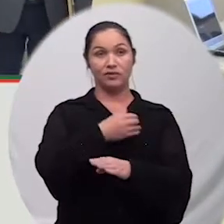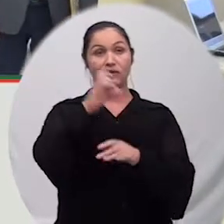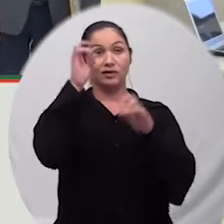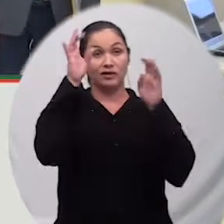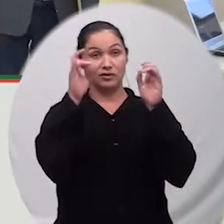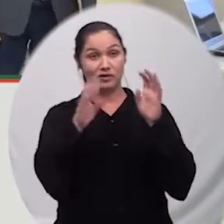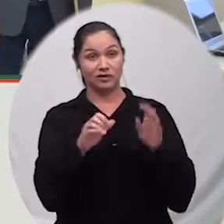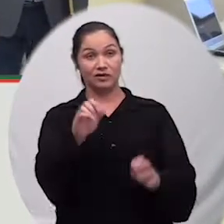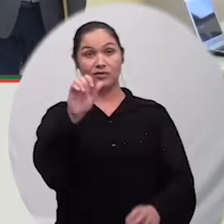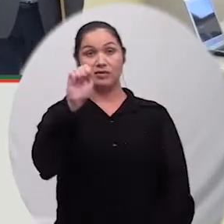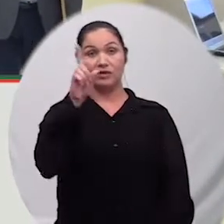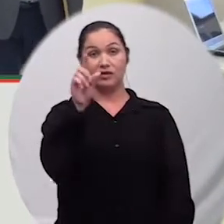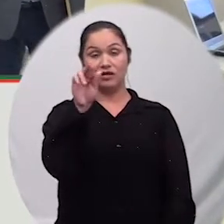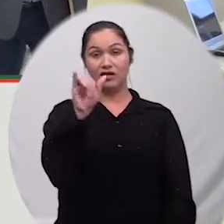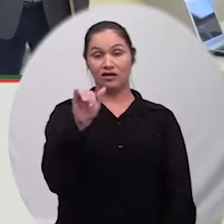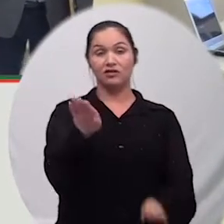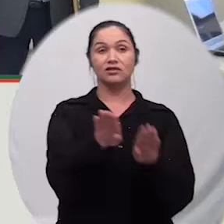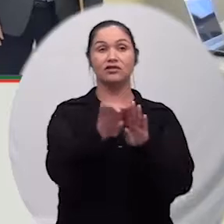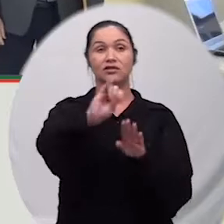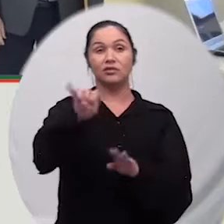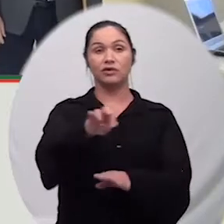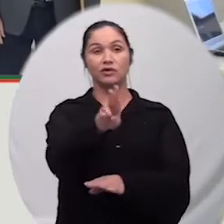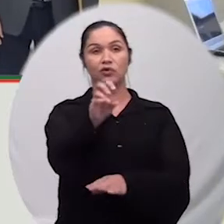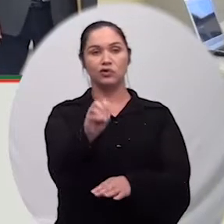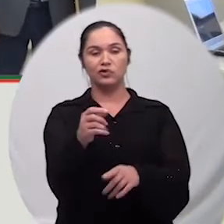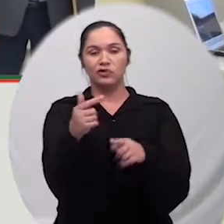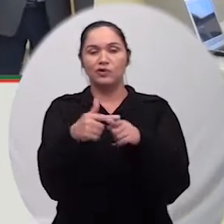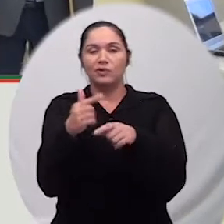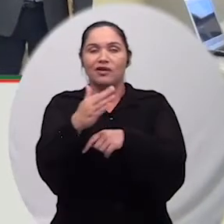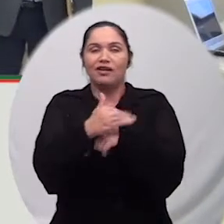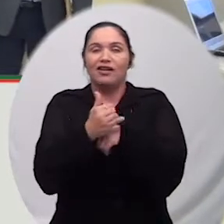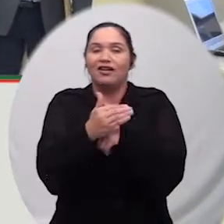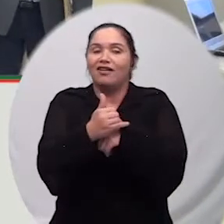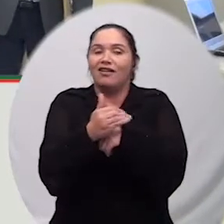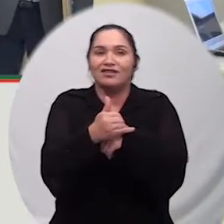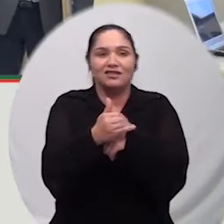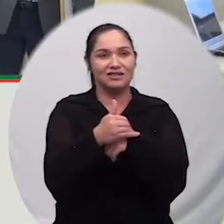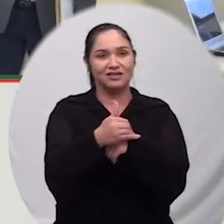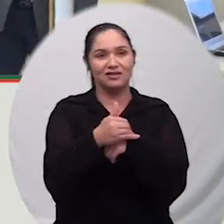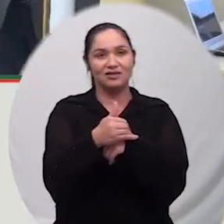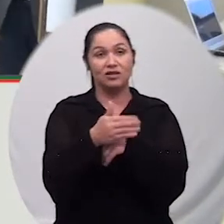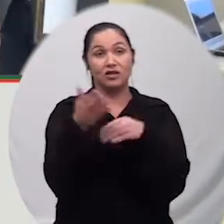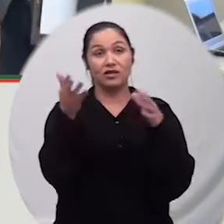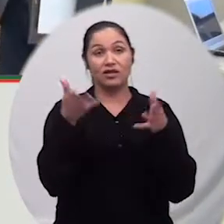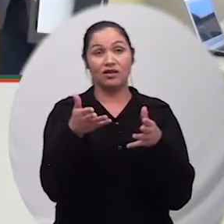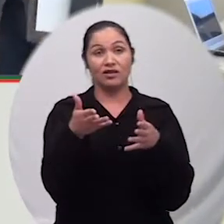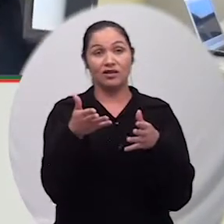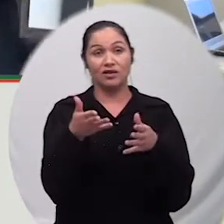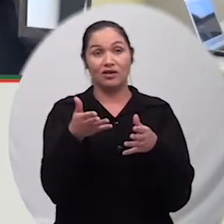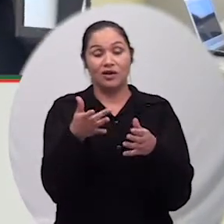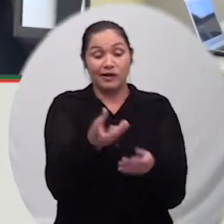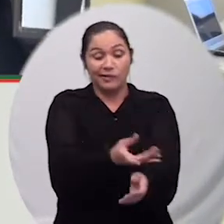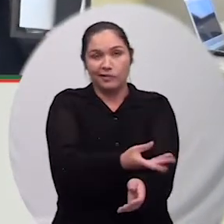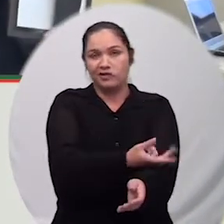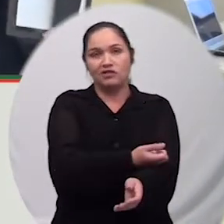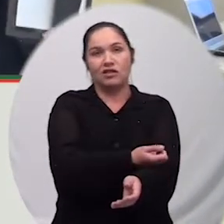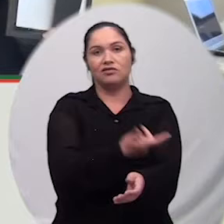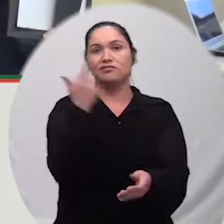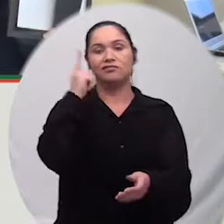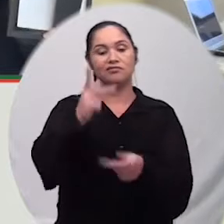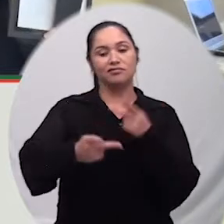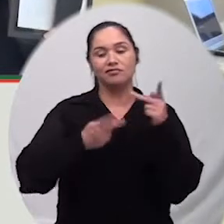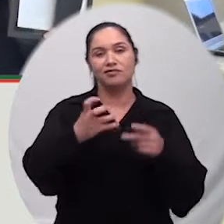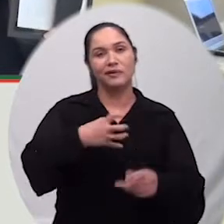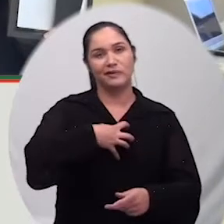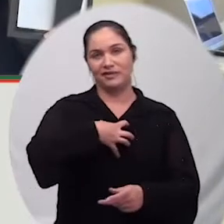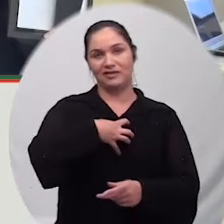e o Júlio pelo carinho, por esse momento que não tenho palavra para descrever tudo que eu estou sentindo aqui. E tenho orgulho mesmo